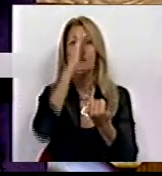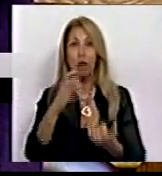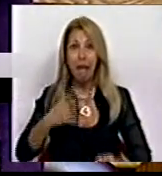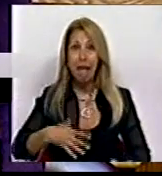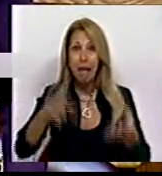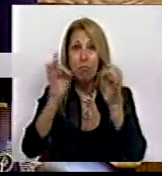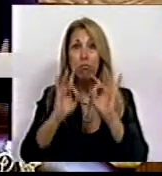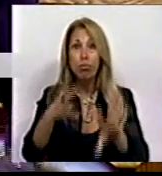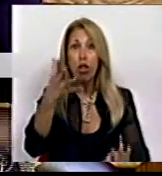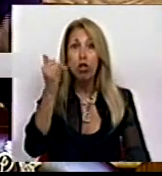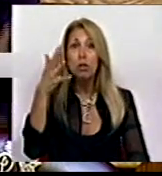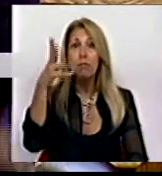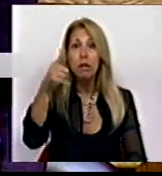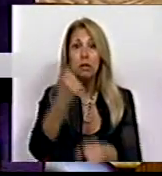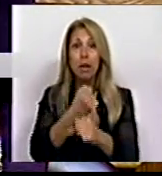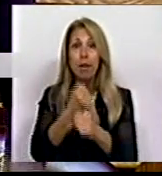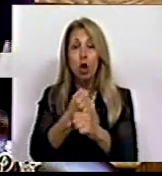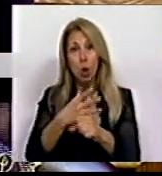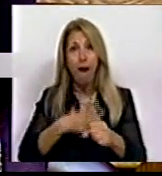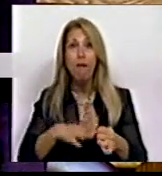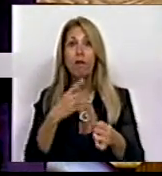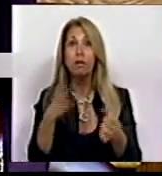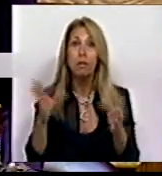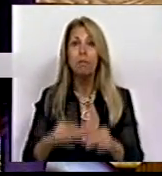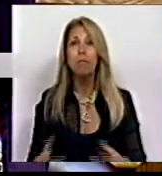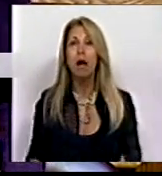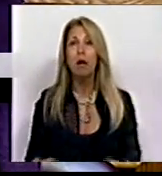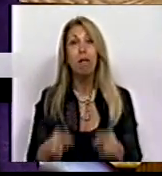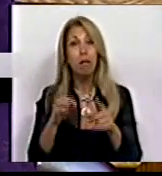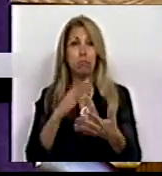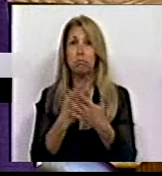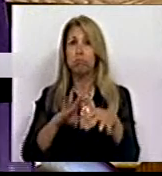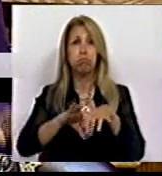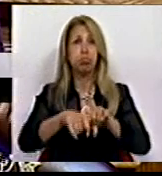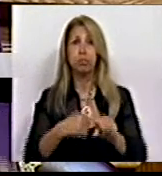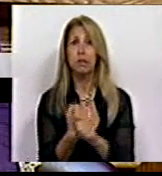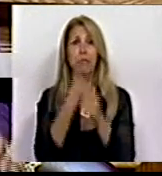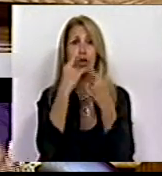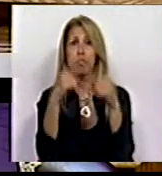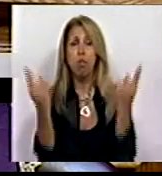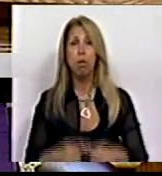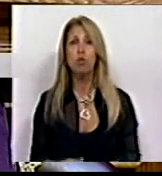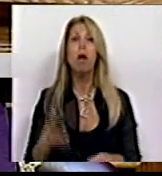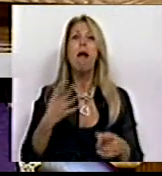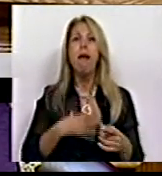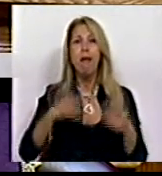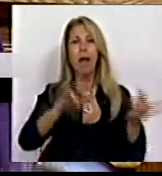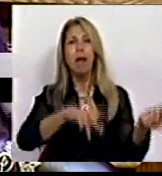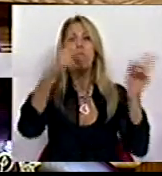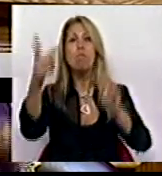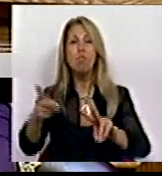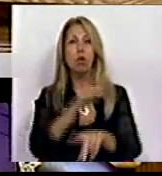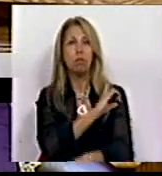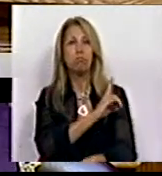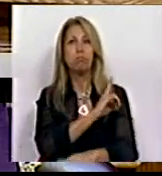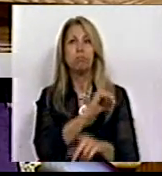mil trabalhadores e isto vai ter implicações no desmantelamento dos serviços públicos. Querem transferir competências para as autarquias